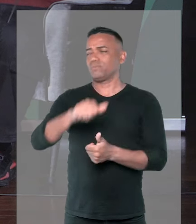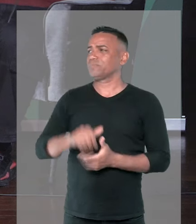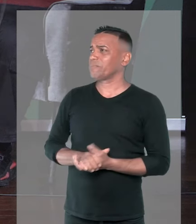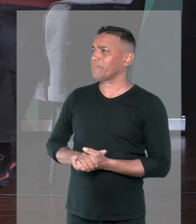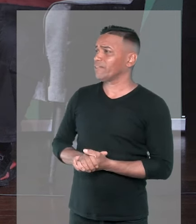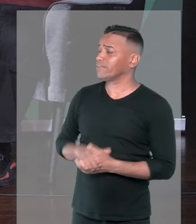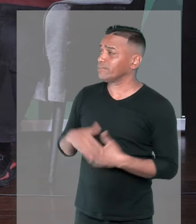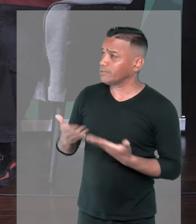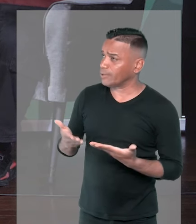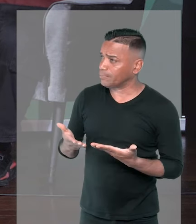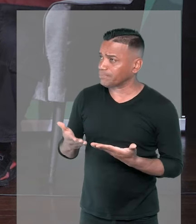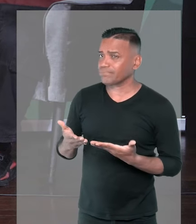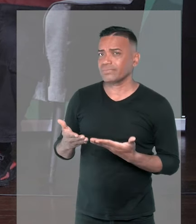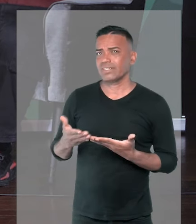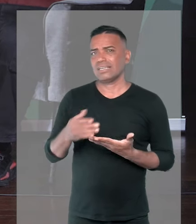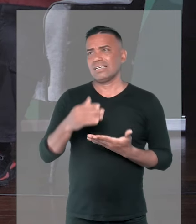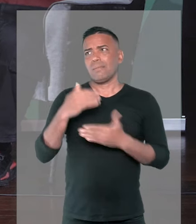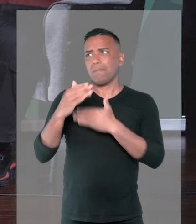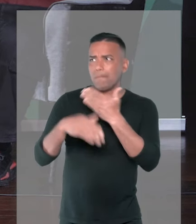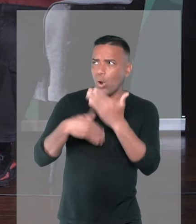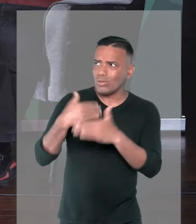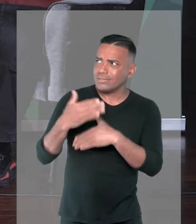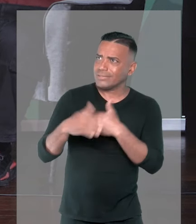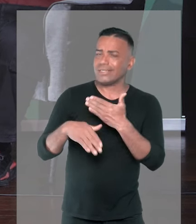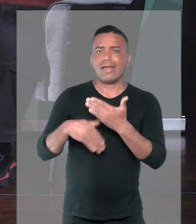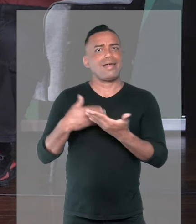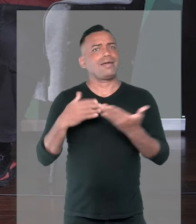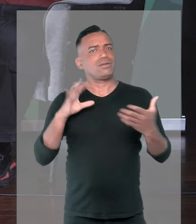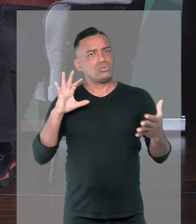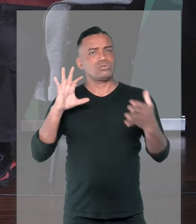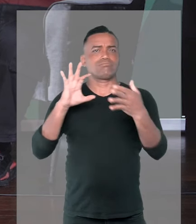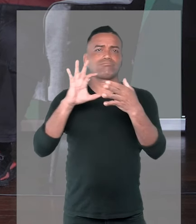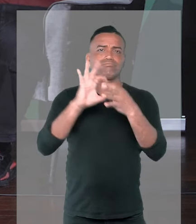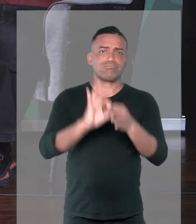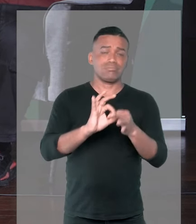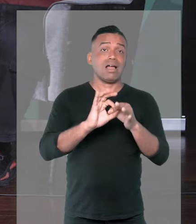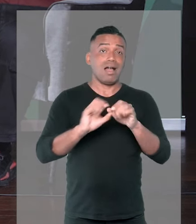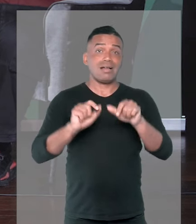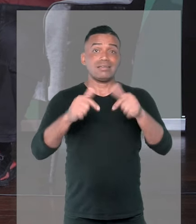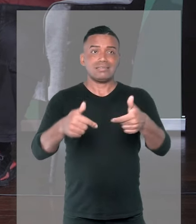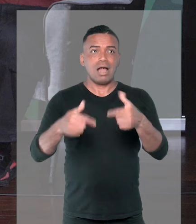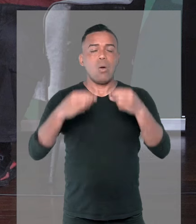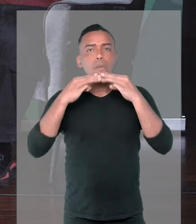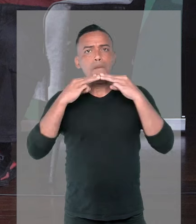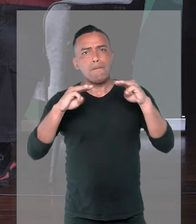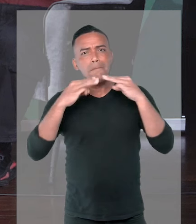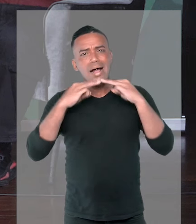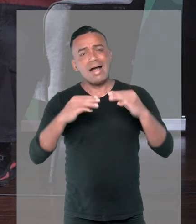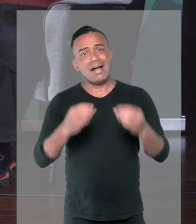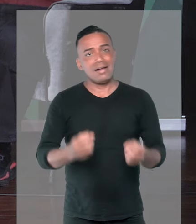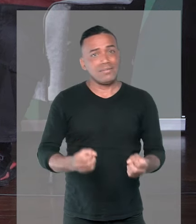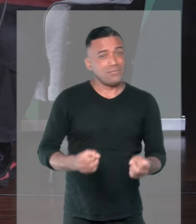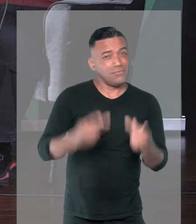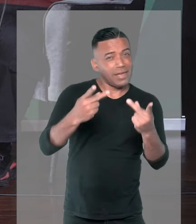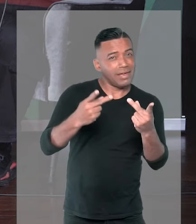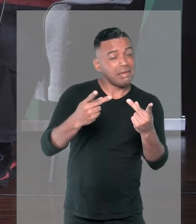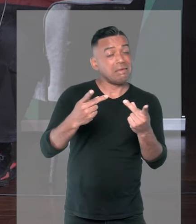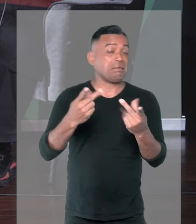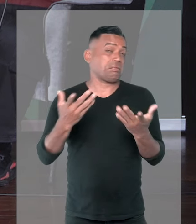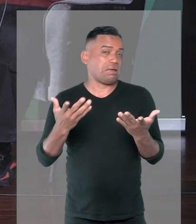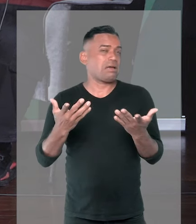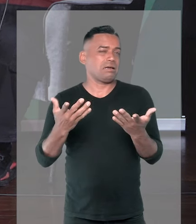Silvio então e os processos relacionados a a uma atividade de marketing ou de venda uma coisa